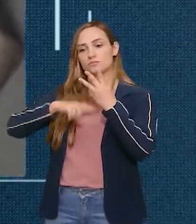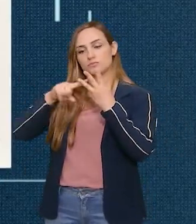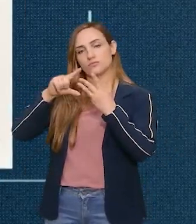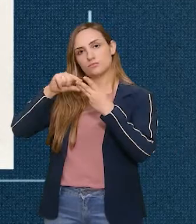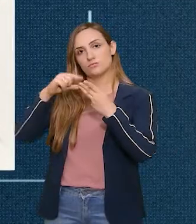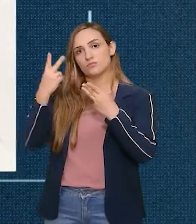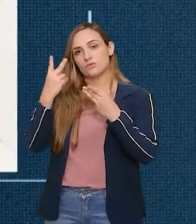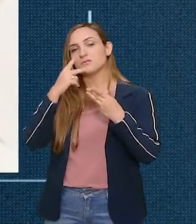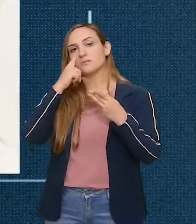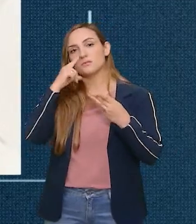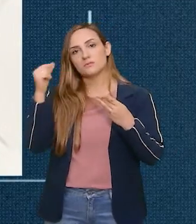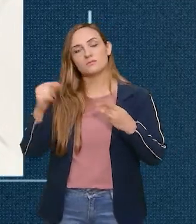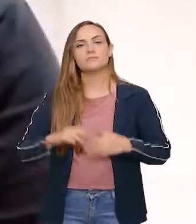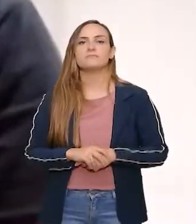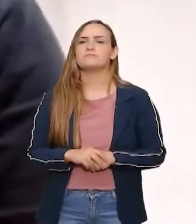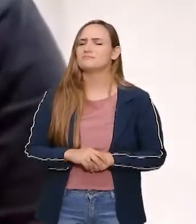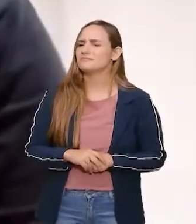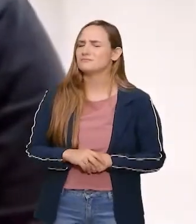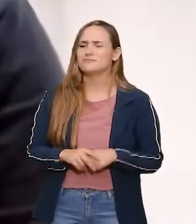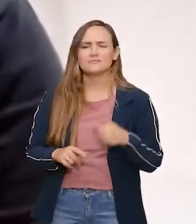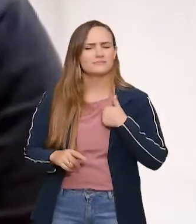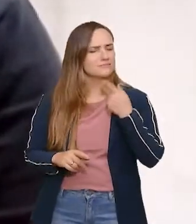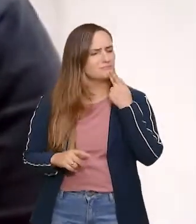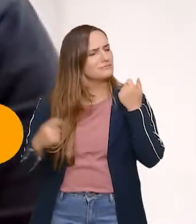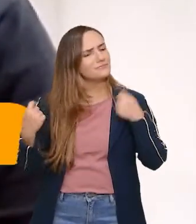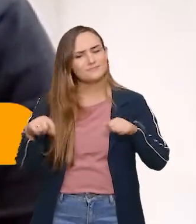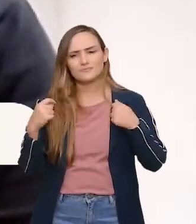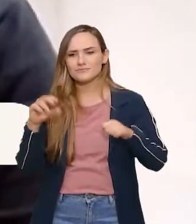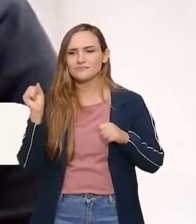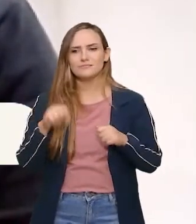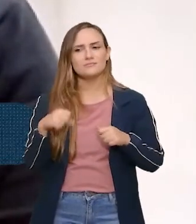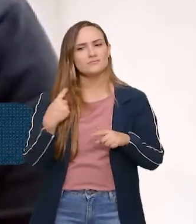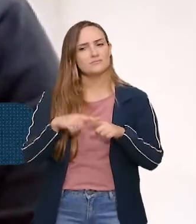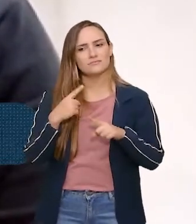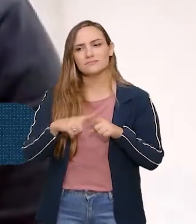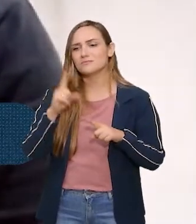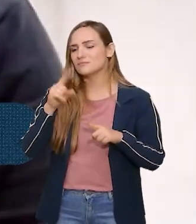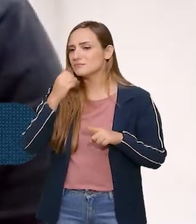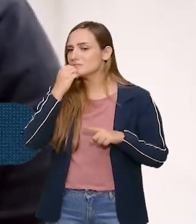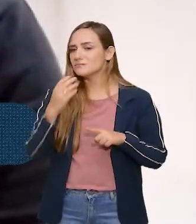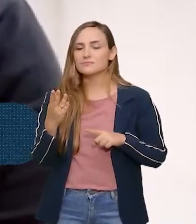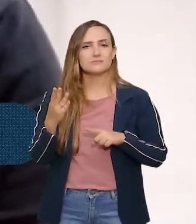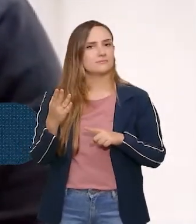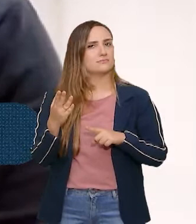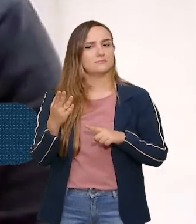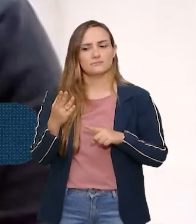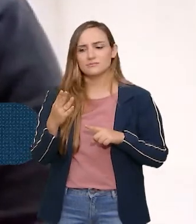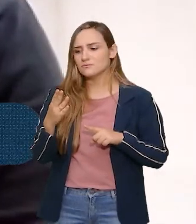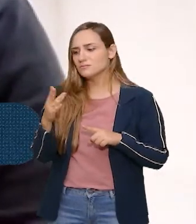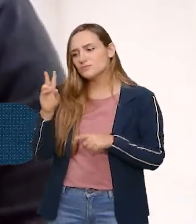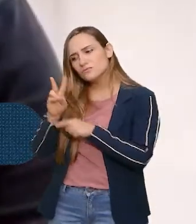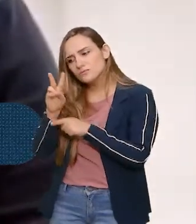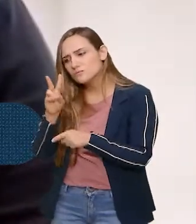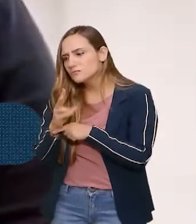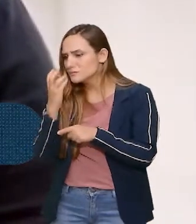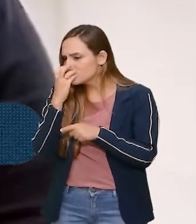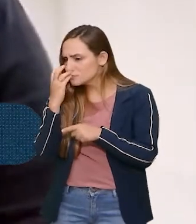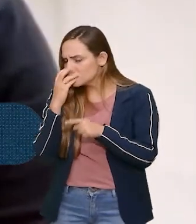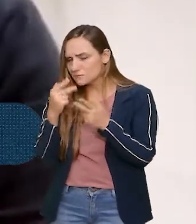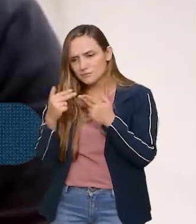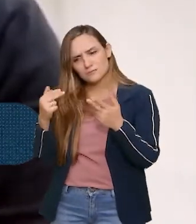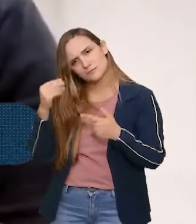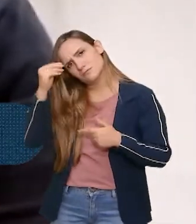Adotou 2 gatos. Eu recomendo, assim, essas adoções serem feitas priorizando esses animais que estão